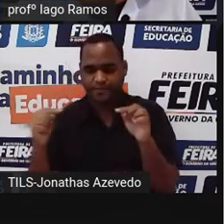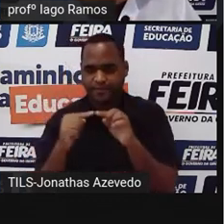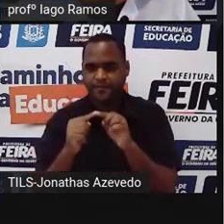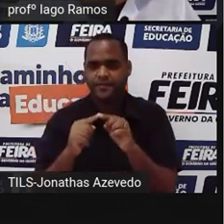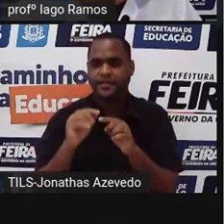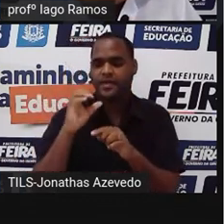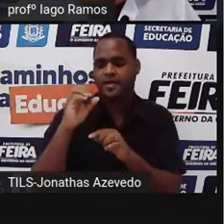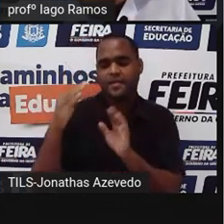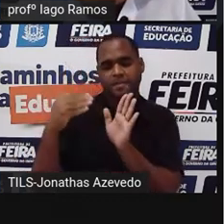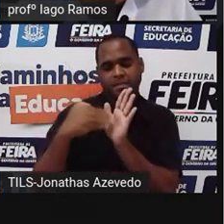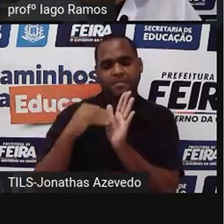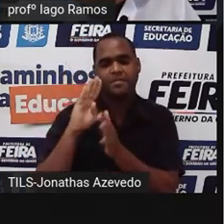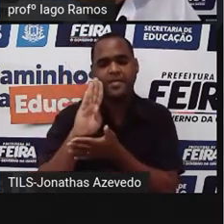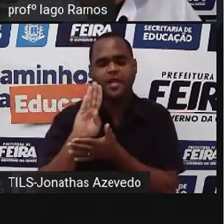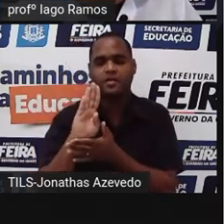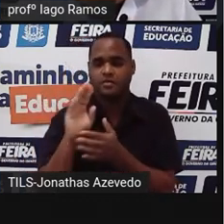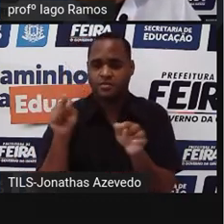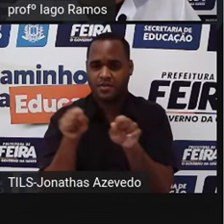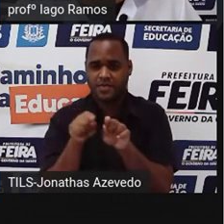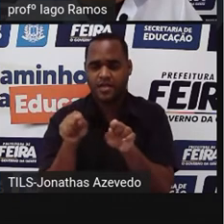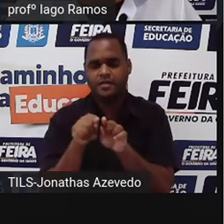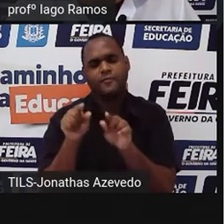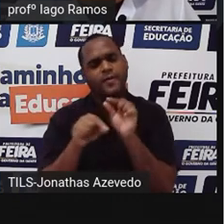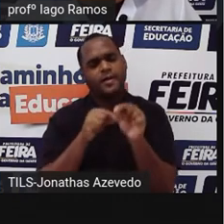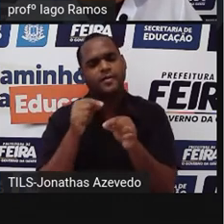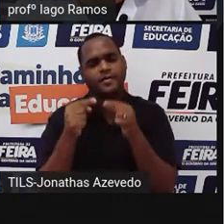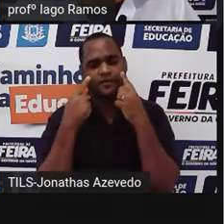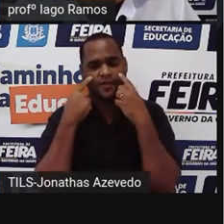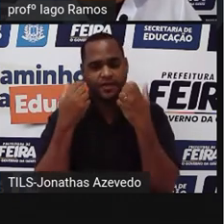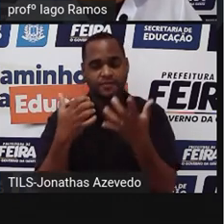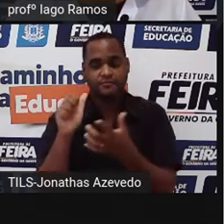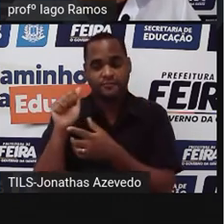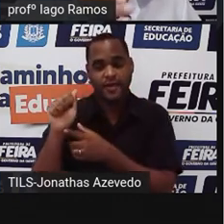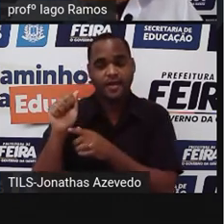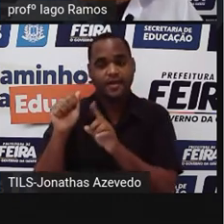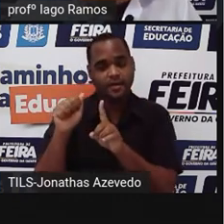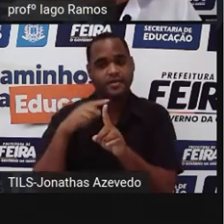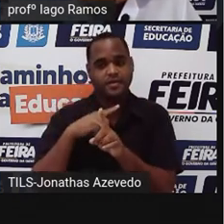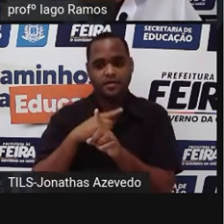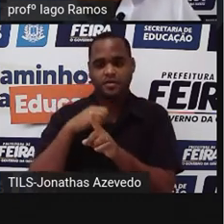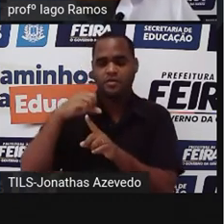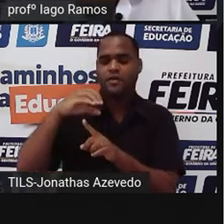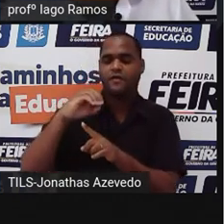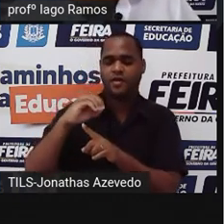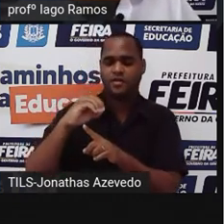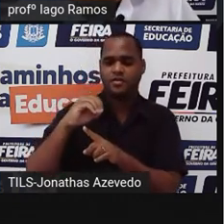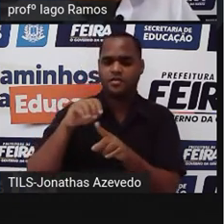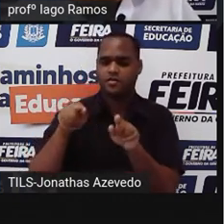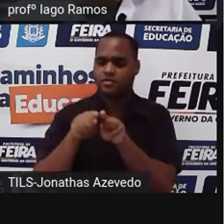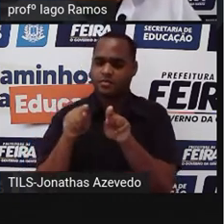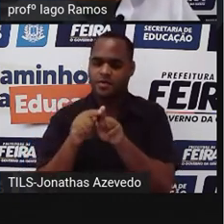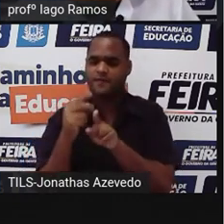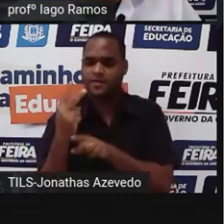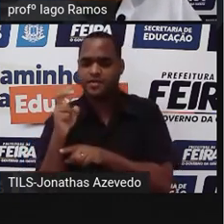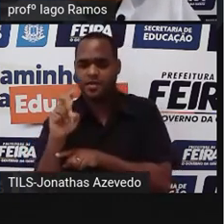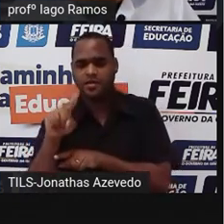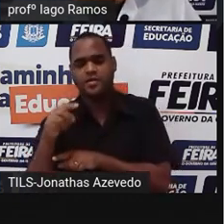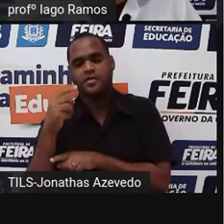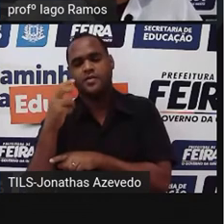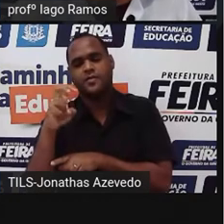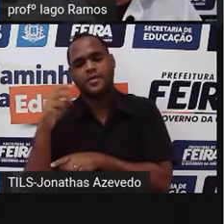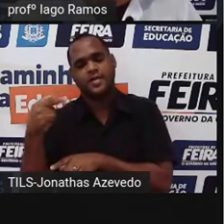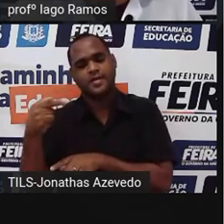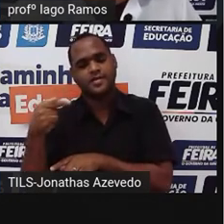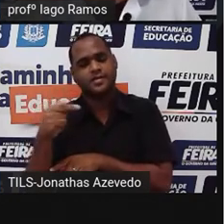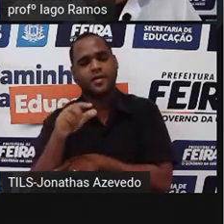lado que corresponde a esse, veja que esse lado A está entre o ângulo de 90 e o ângulo de 26,57.